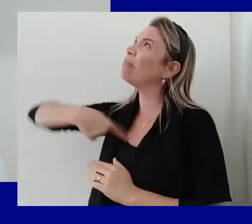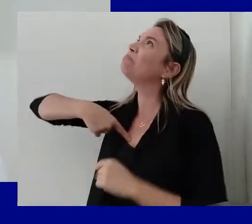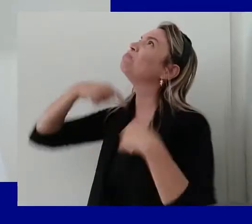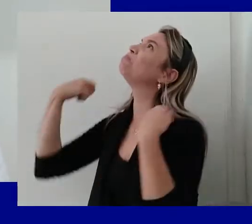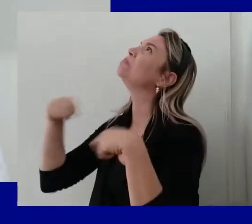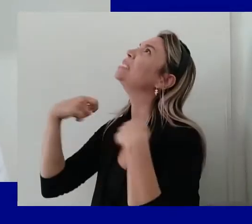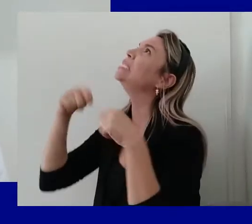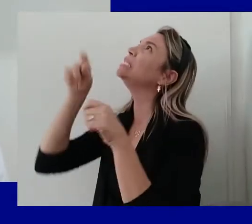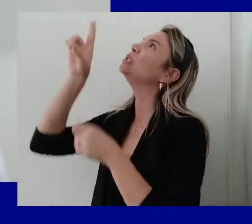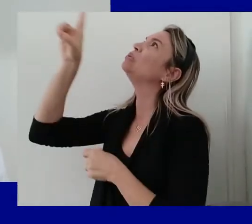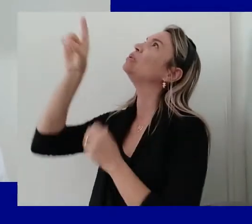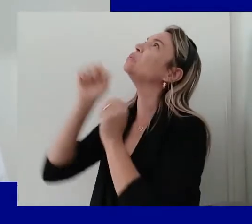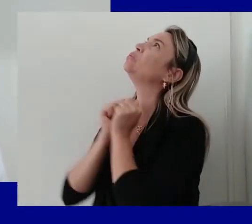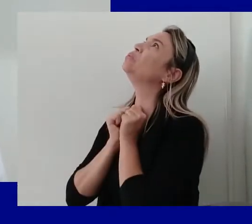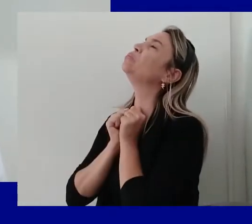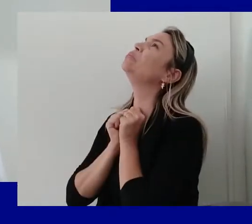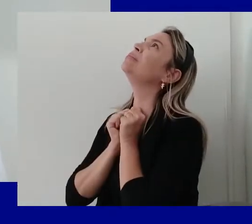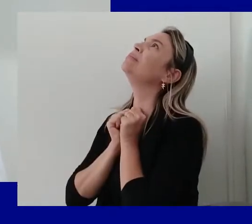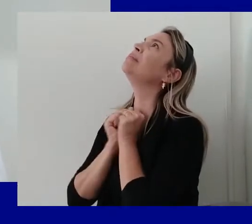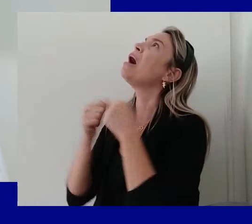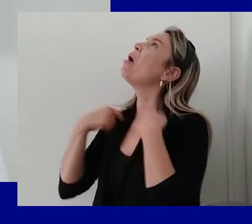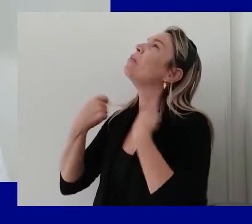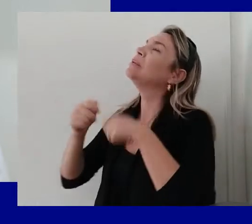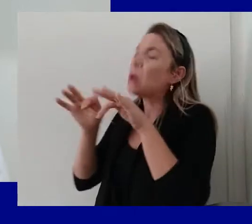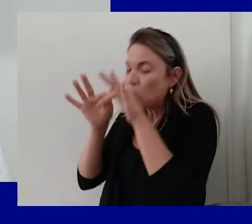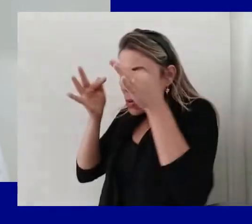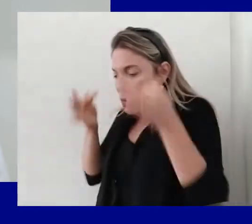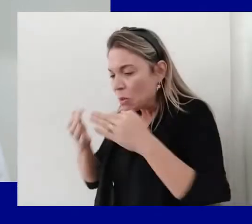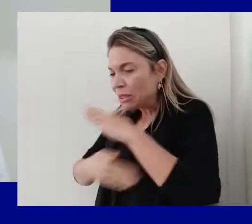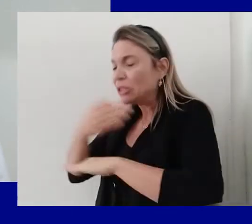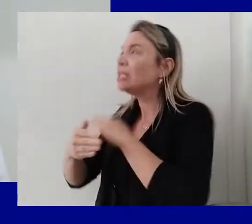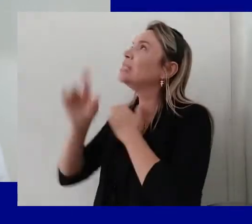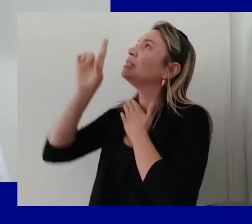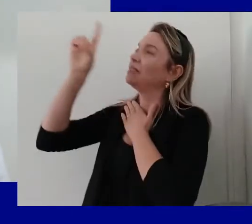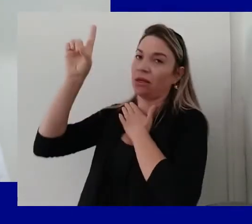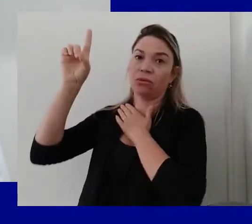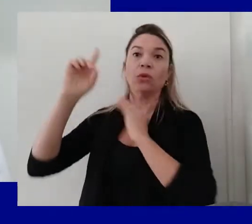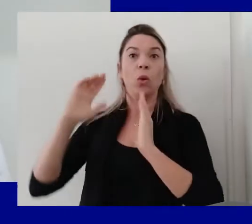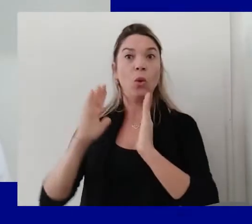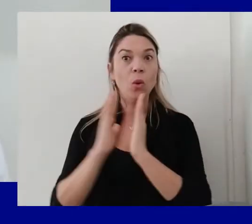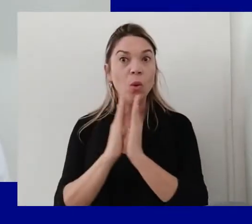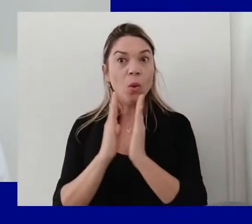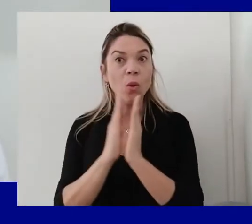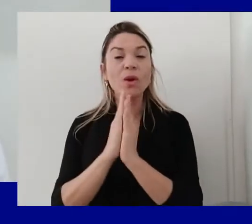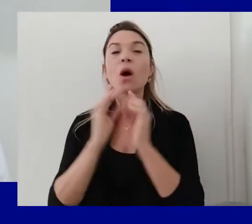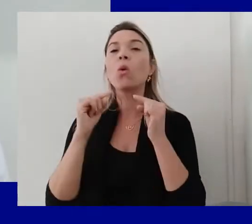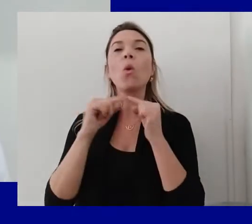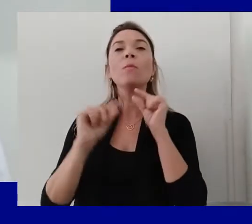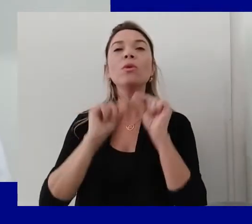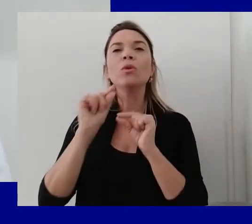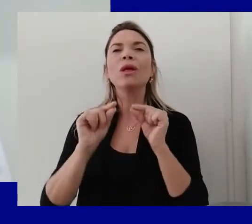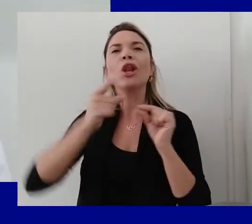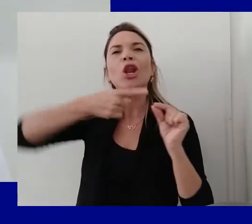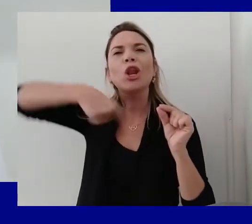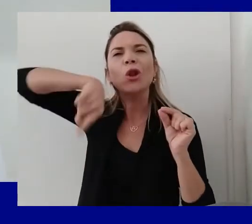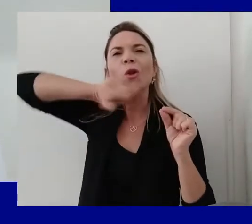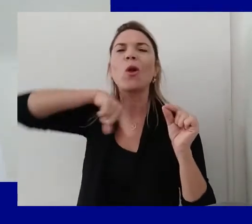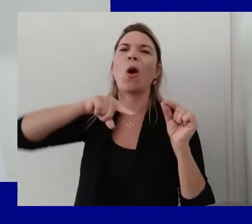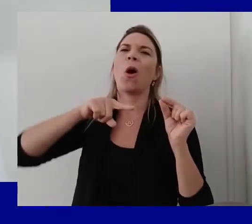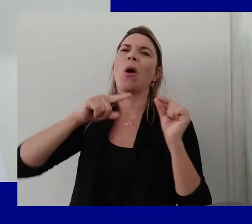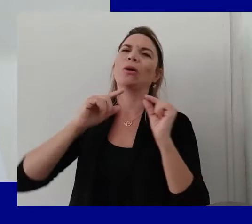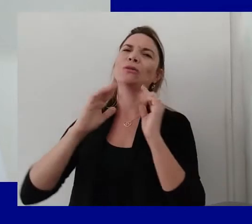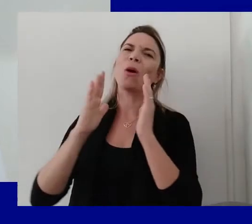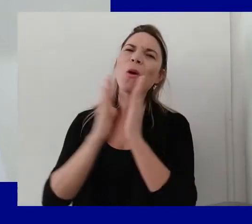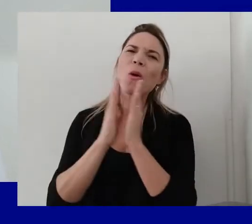de Deus. Por que você deve orar? Porque você é um ser humano, pecador, orgulhoso